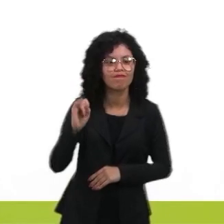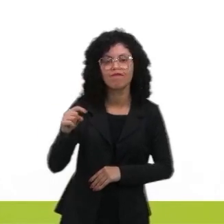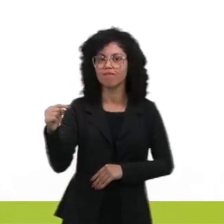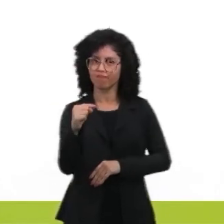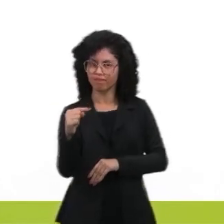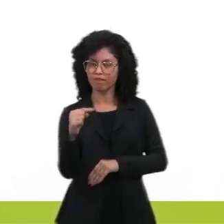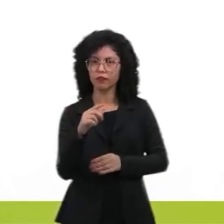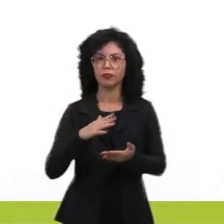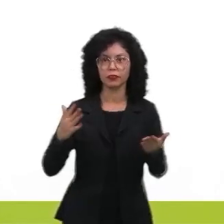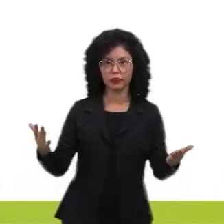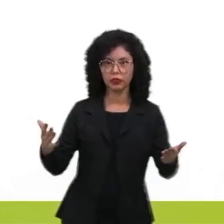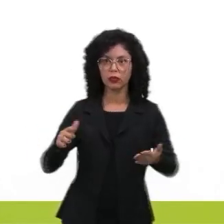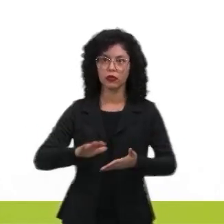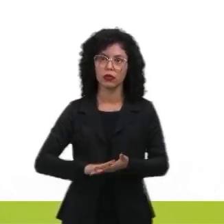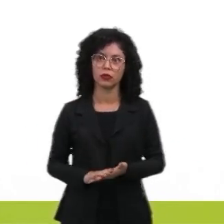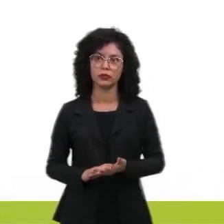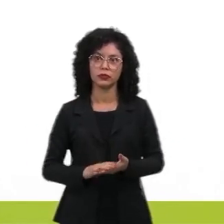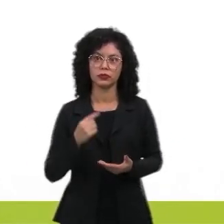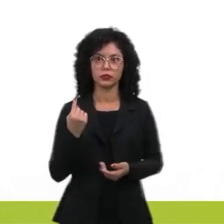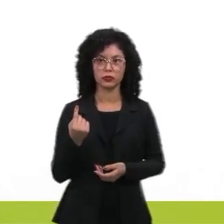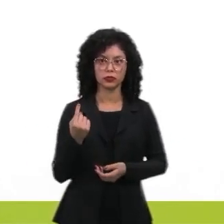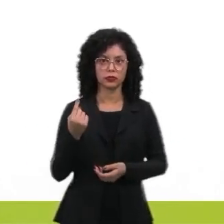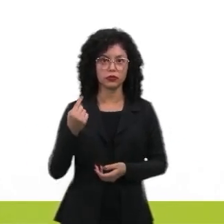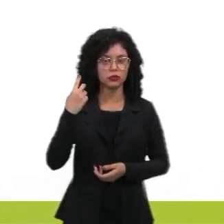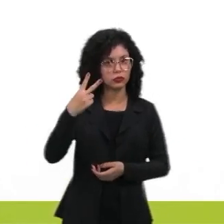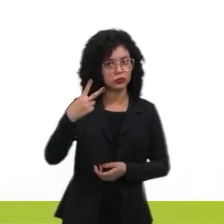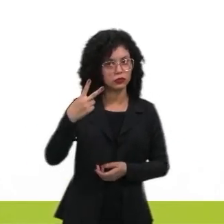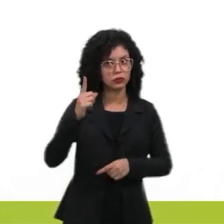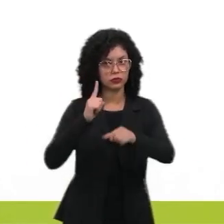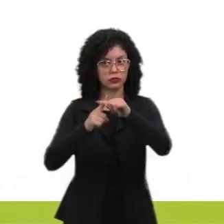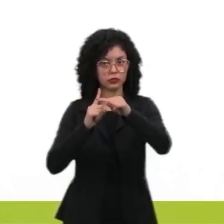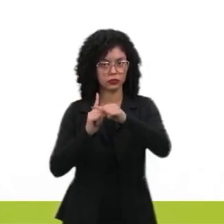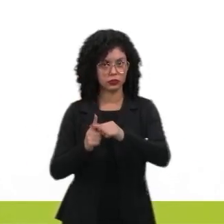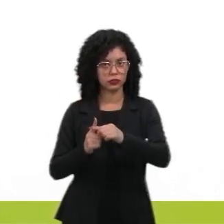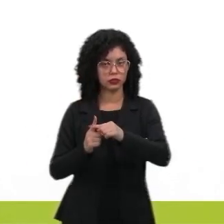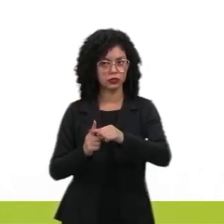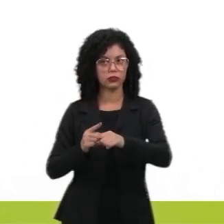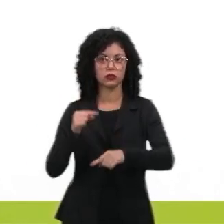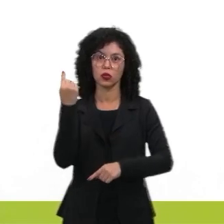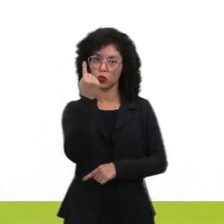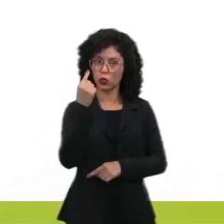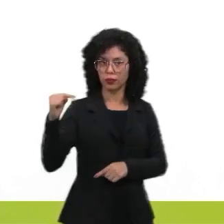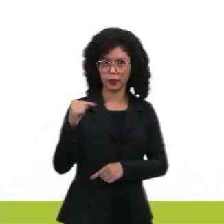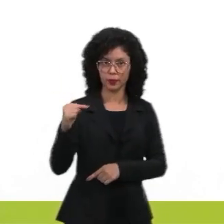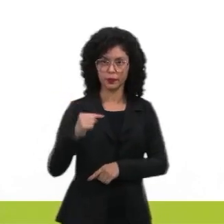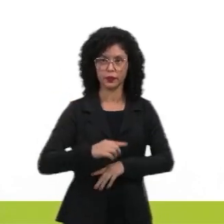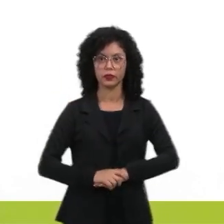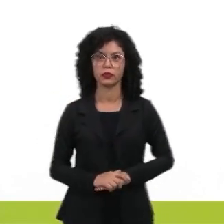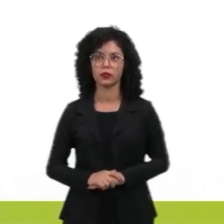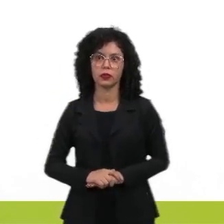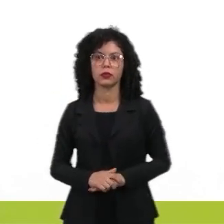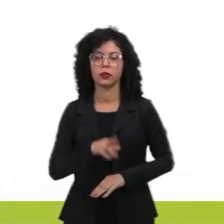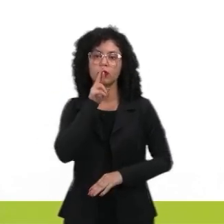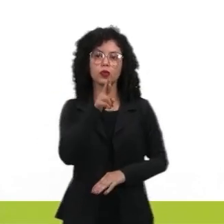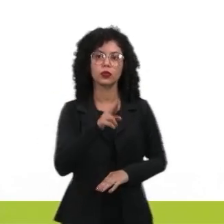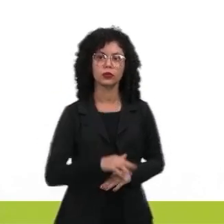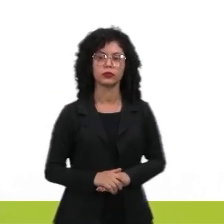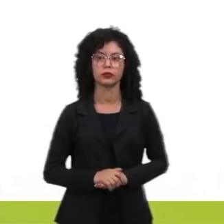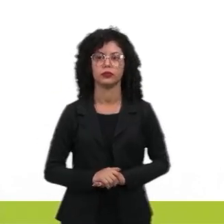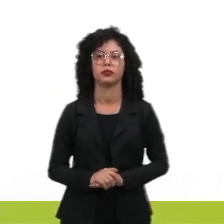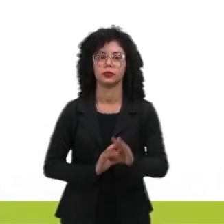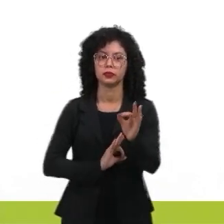tá bom? Então nós temos 1, 2 mais, não é isso? E 1 menos. Vamos lá para a resolução? Como